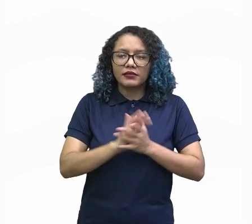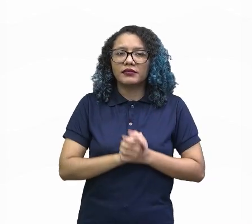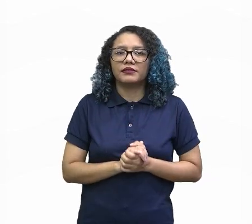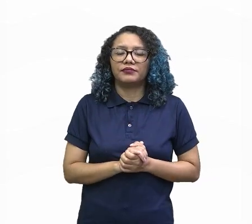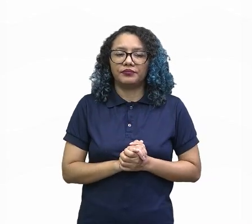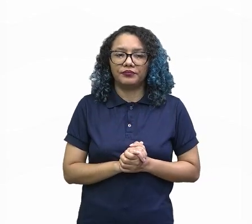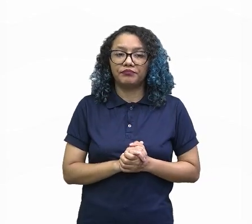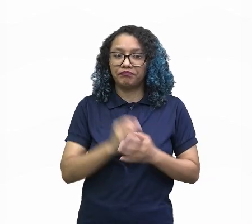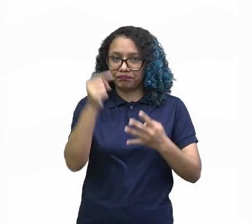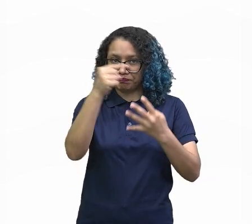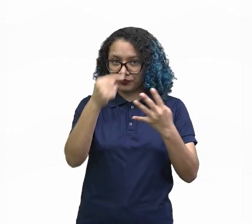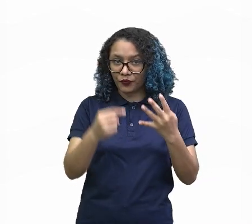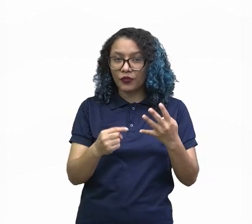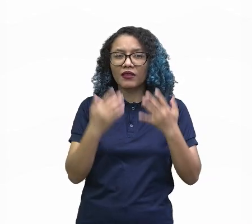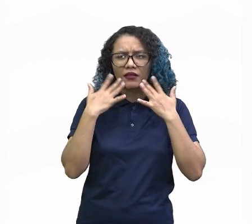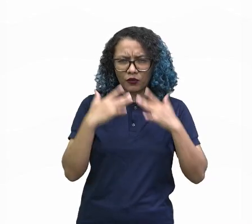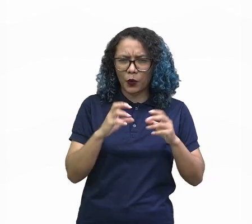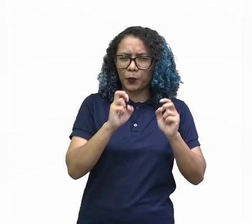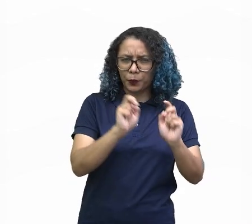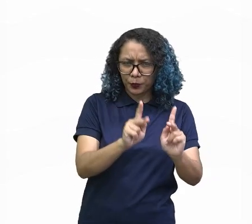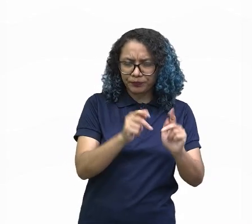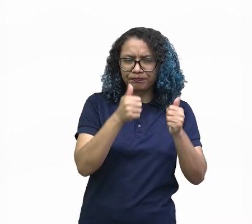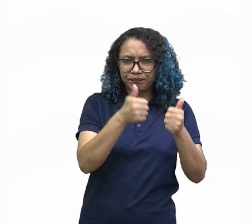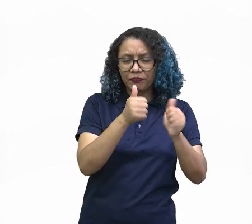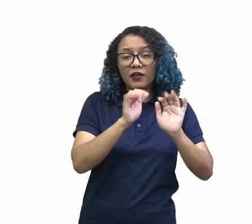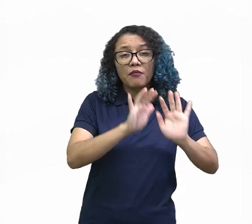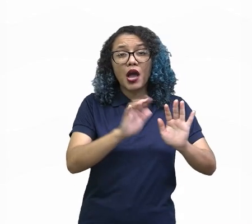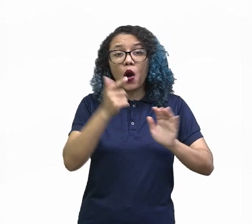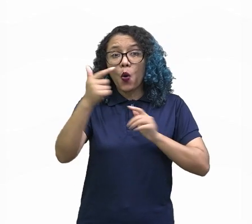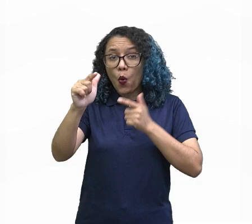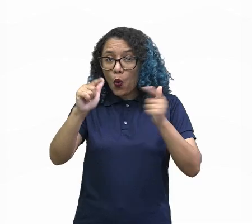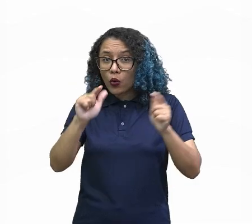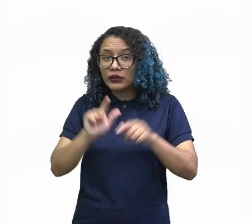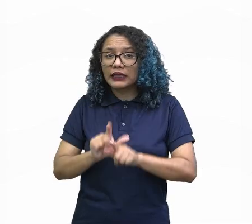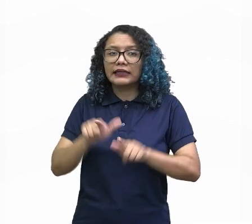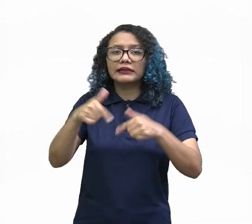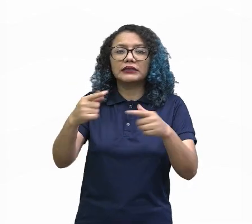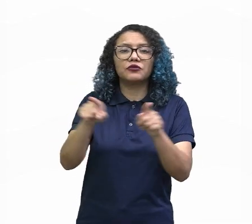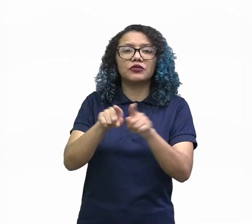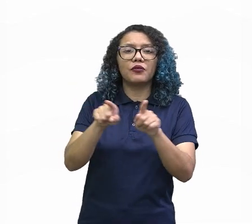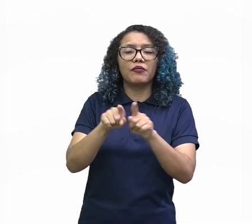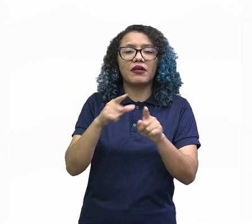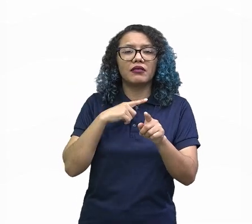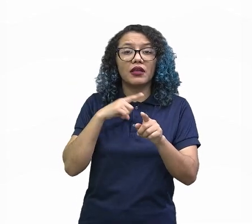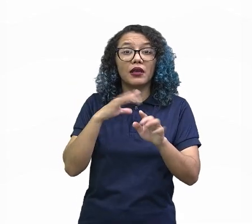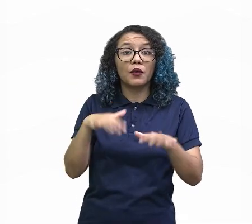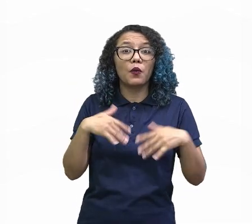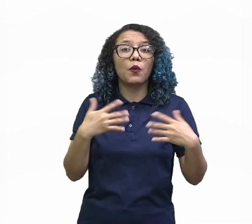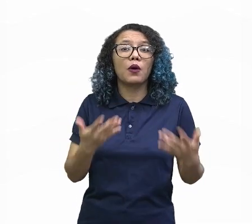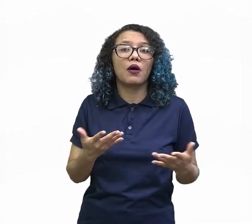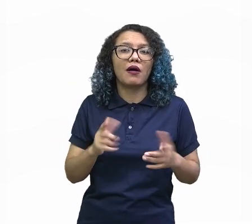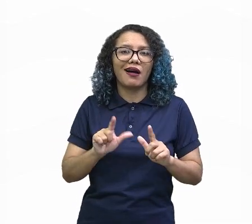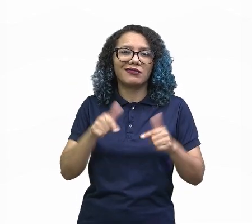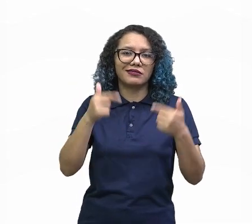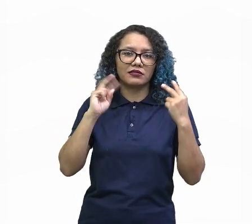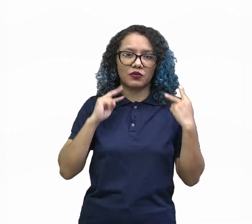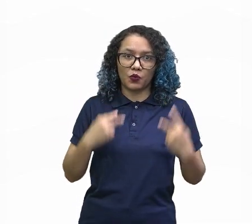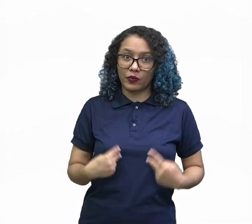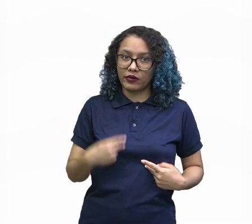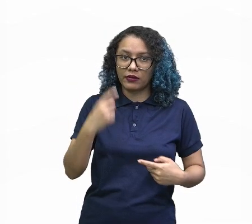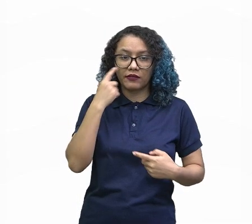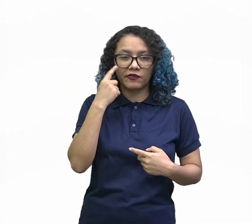processos naturais, a gente vai ter outros fatores, né? Que aí no caso a gente já tem aí as nossas ações envolvidas. Então